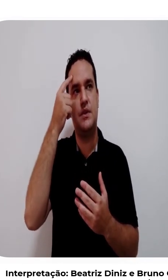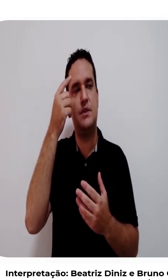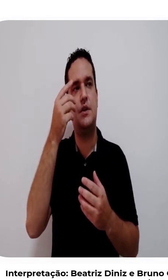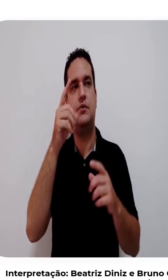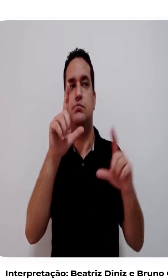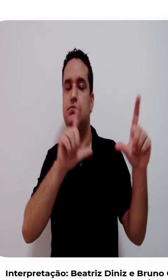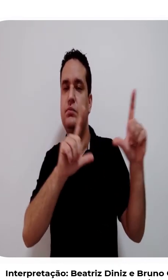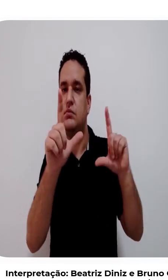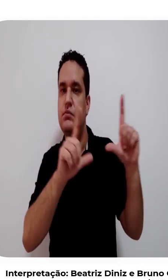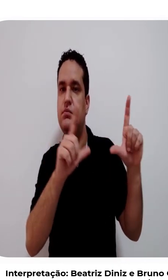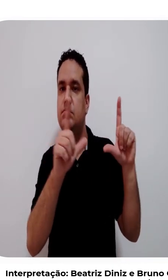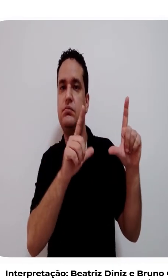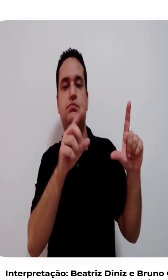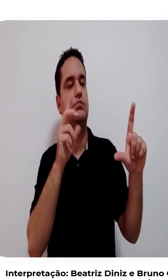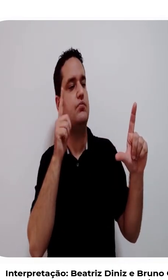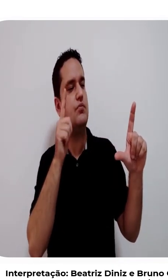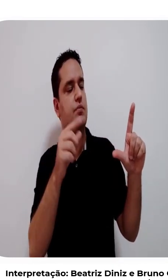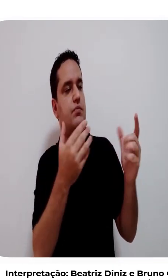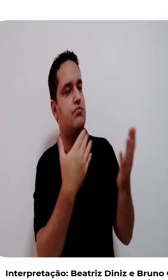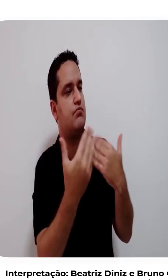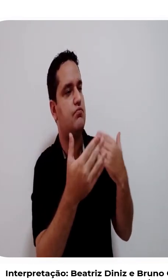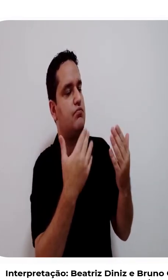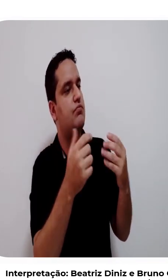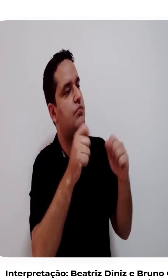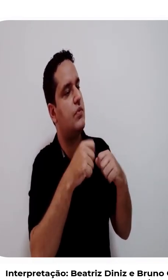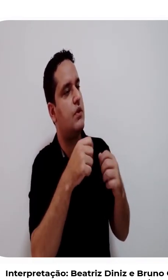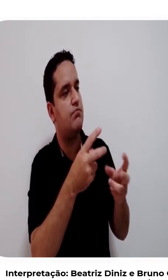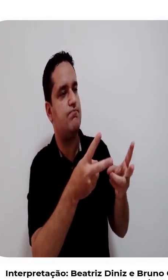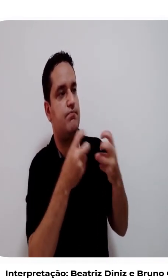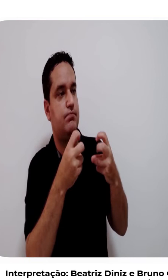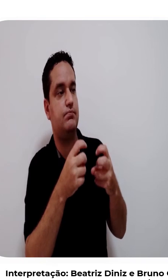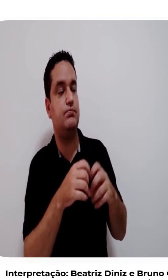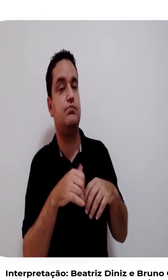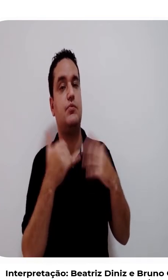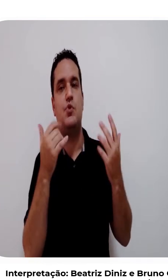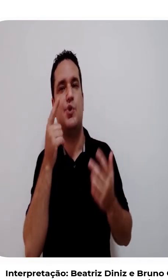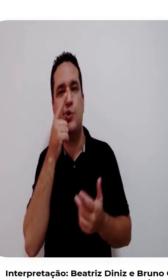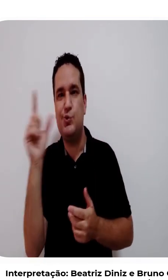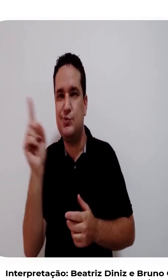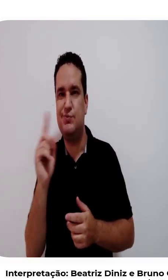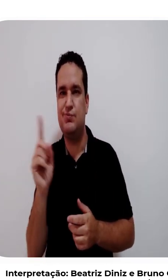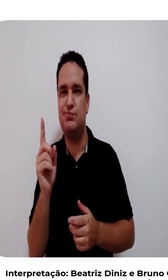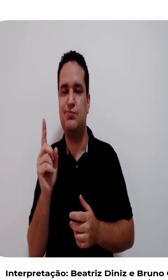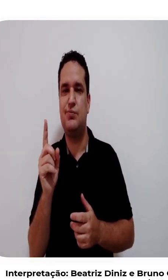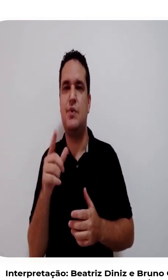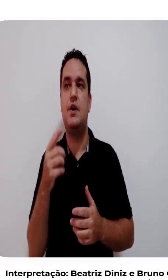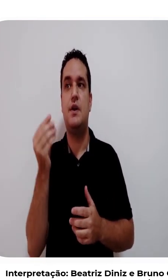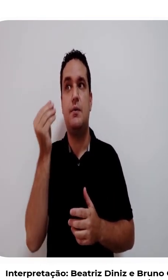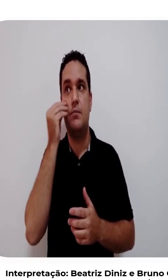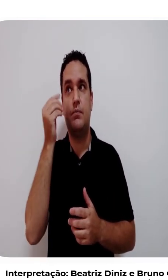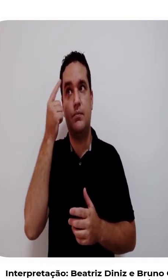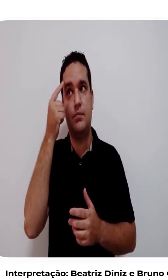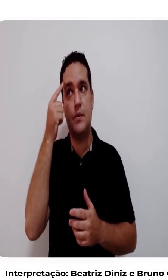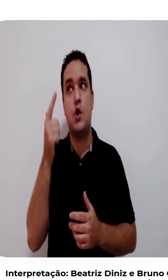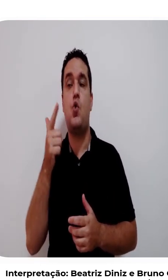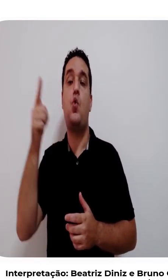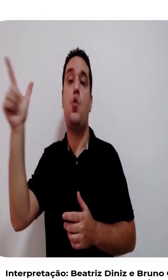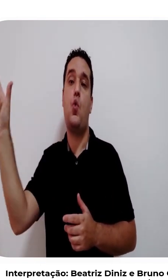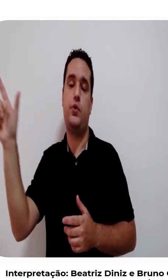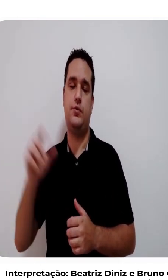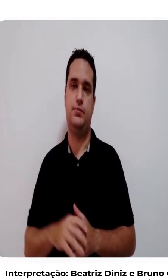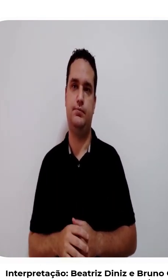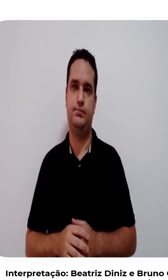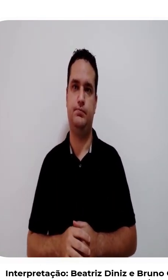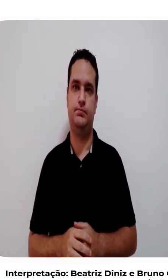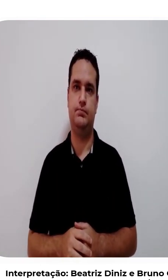melhor forma. E o que não dá certo, a gente tenta de novo ou tenta de uma outra forma. Bom, então com relação ao